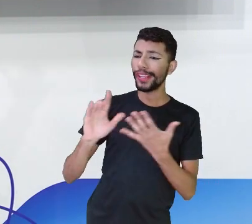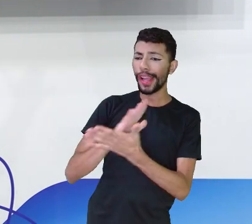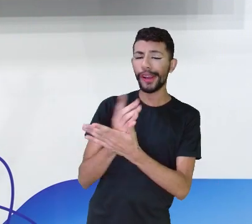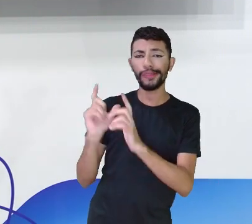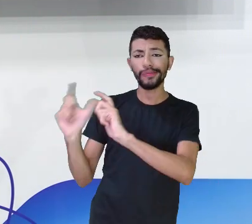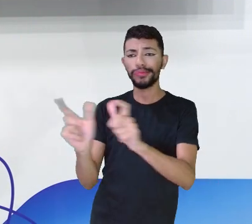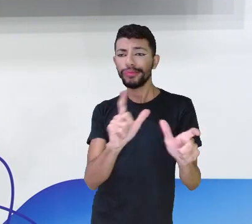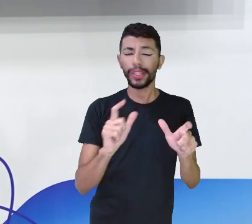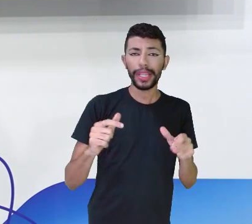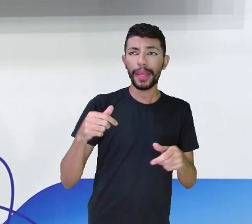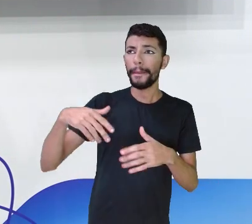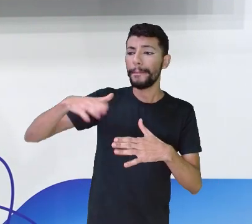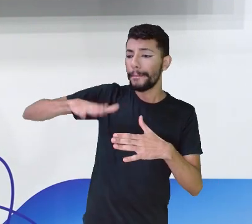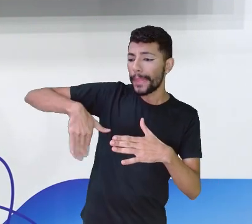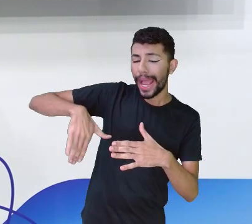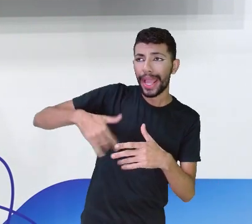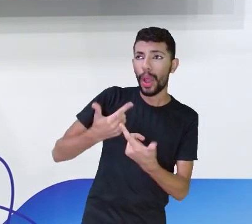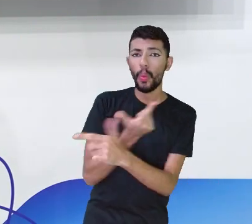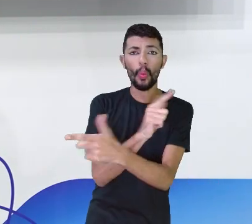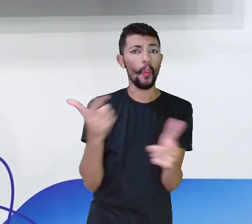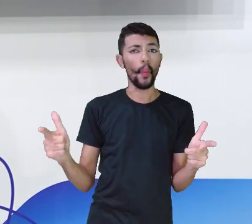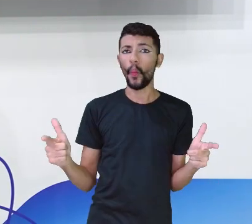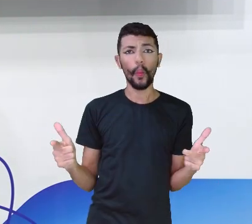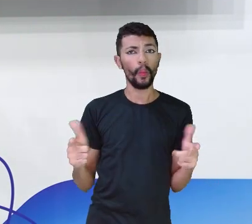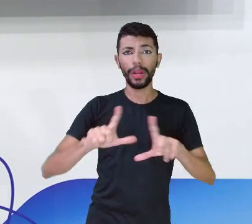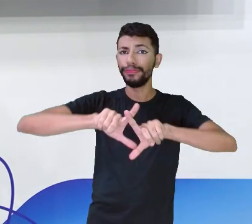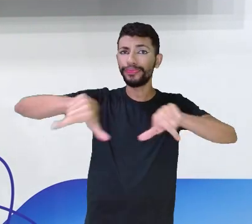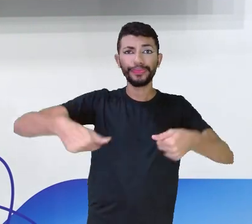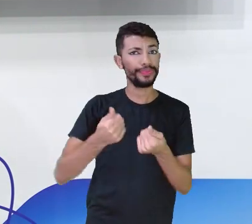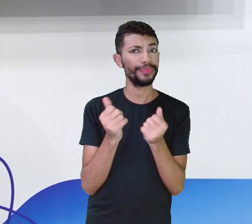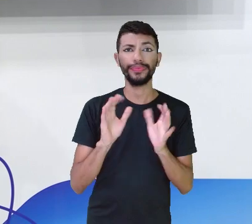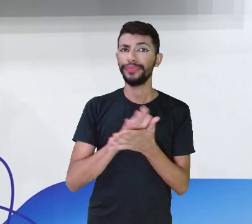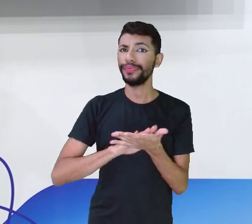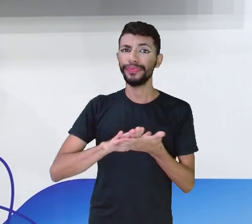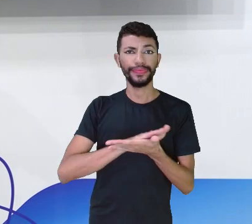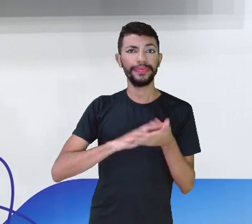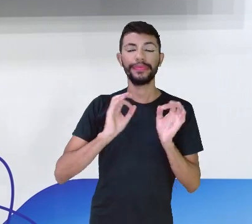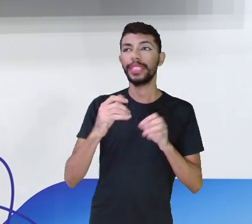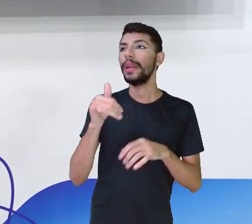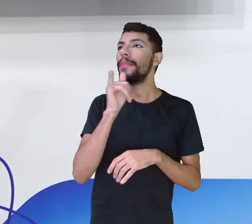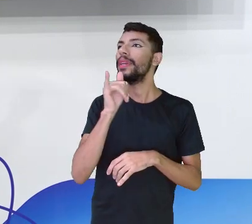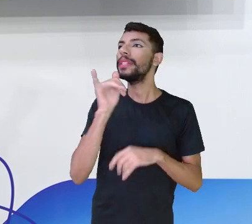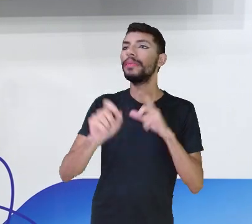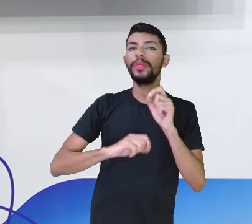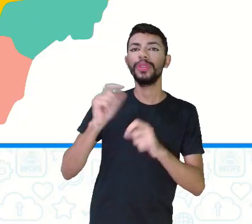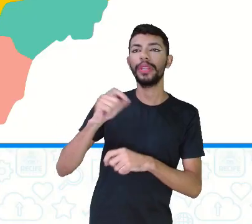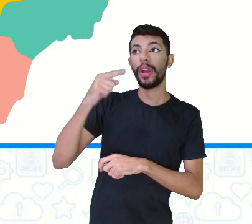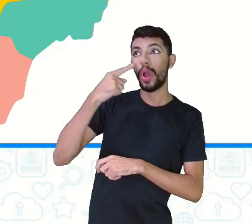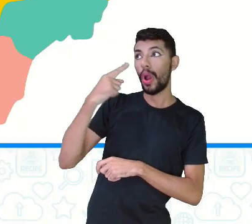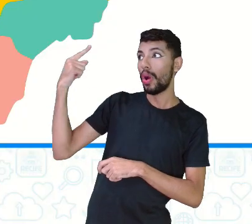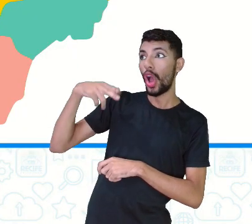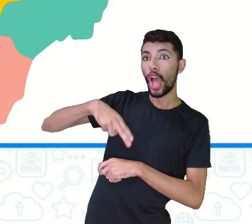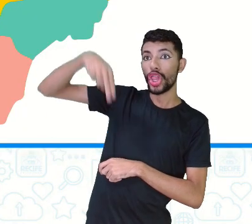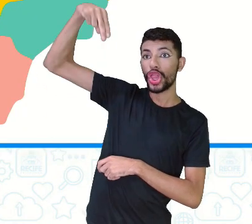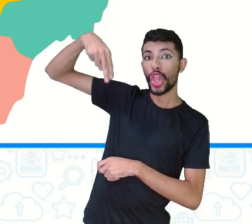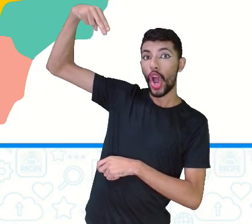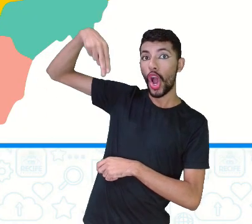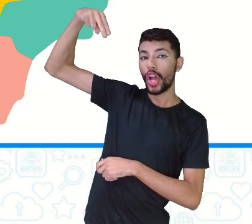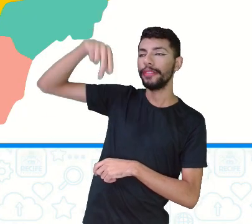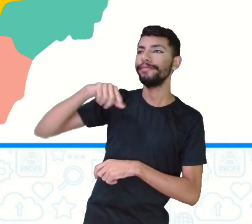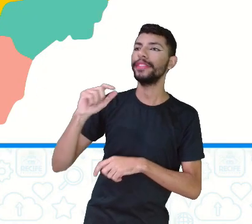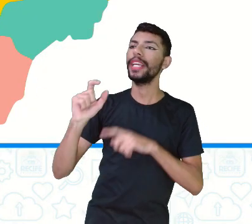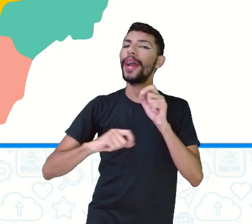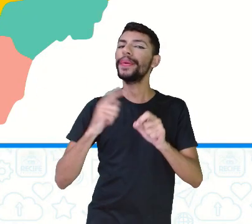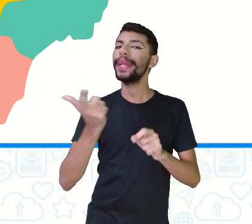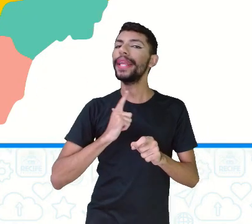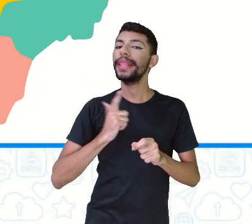tem praia. Tem lugar que não tem praia. Por exemplo, na região Norte é onde tem a maior concentração de